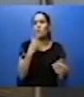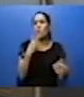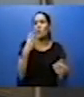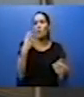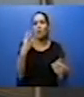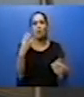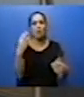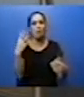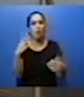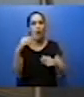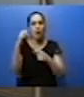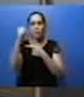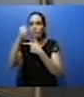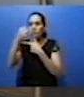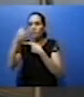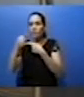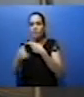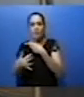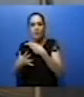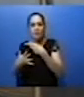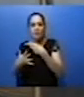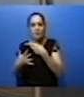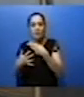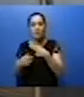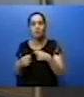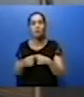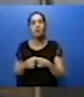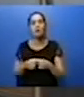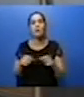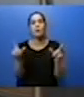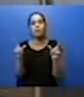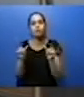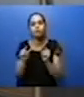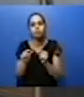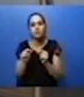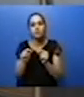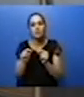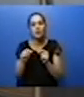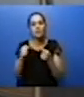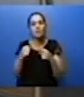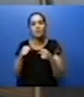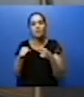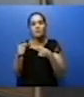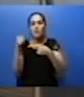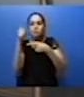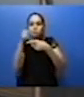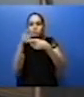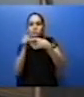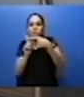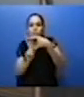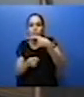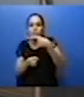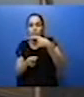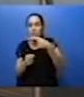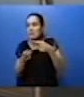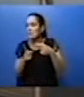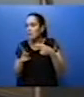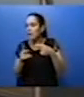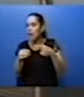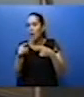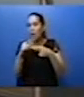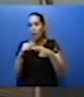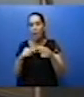frações e para simplificar um tem que estar em cima vou tentar embaixo a